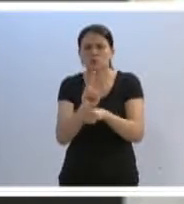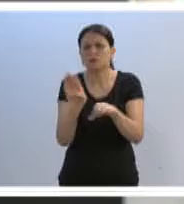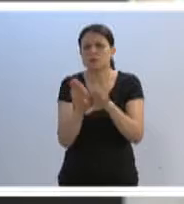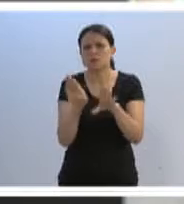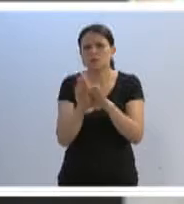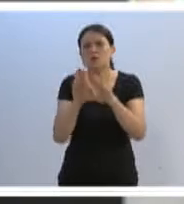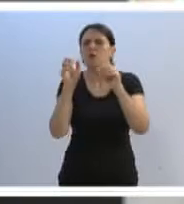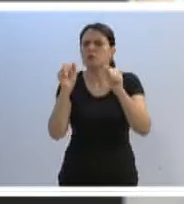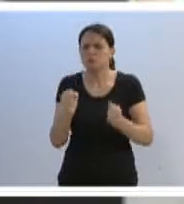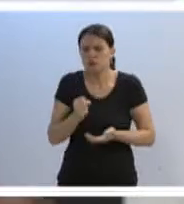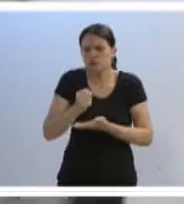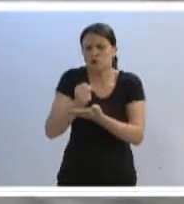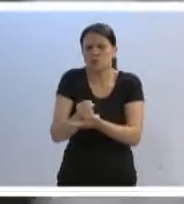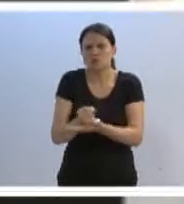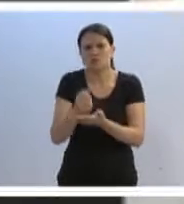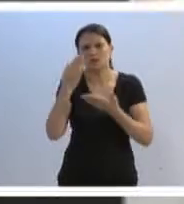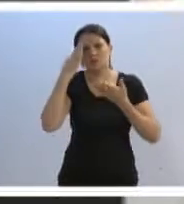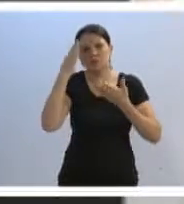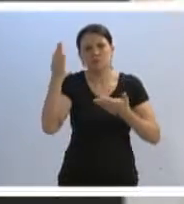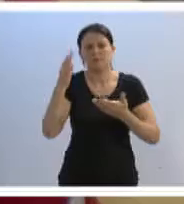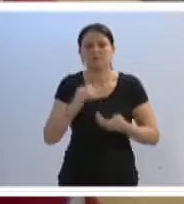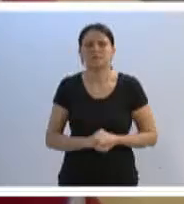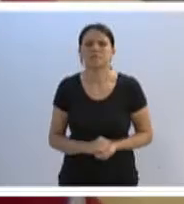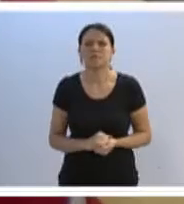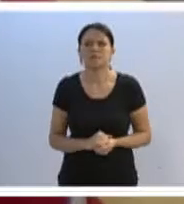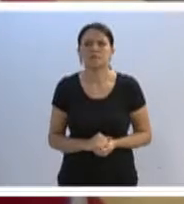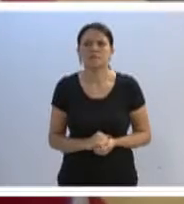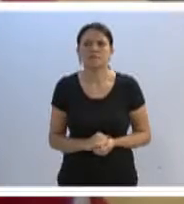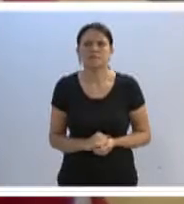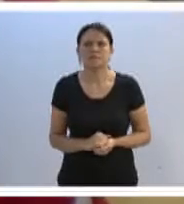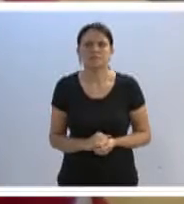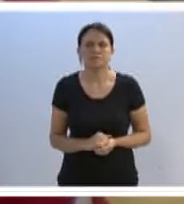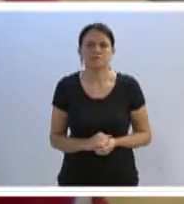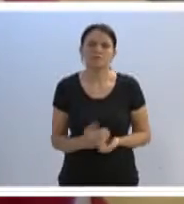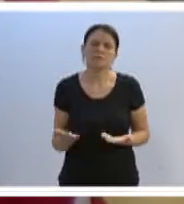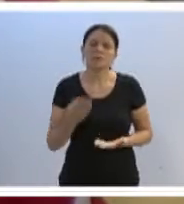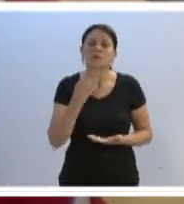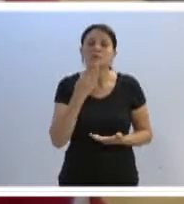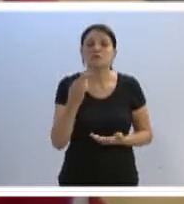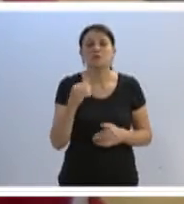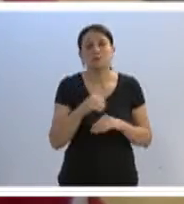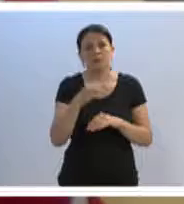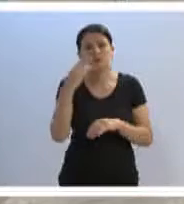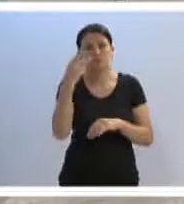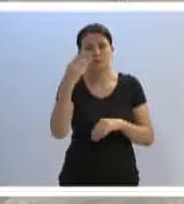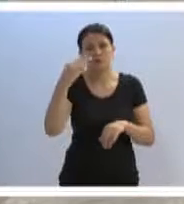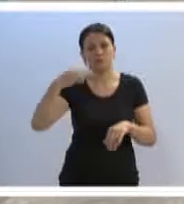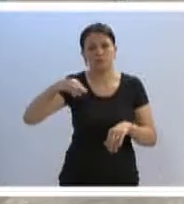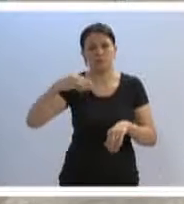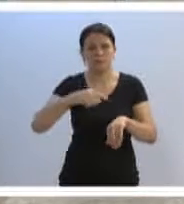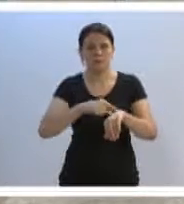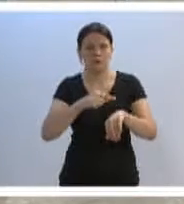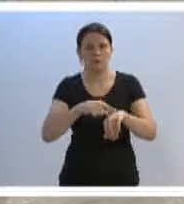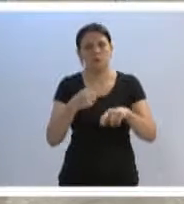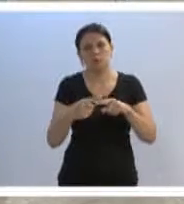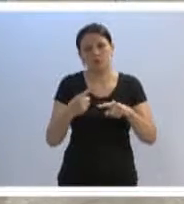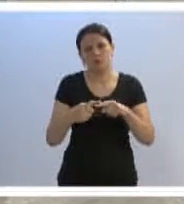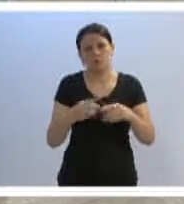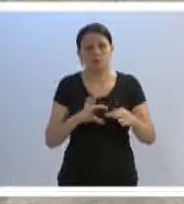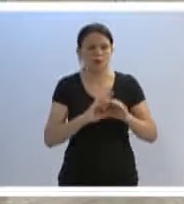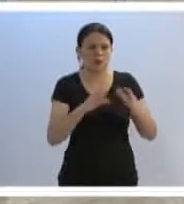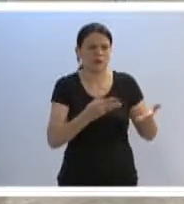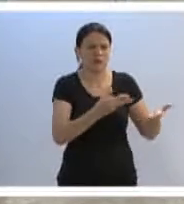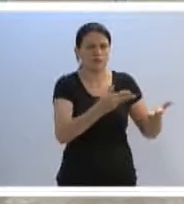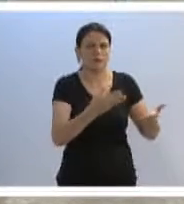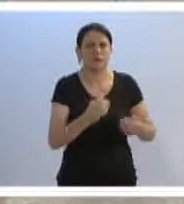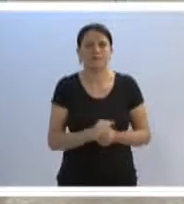com o nosso coro nesse sentido também. Obrigado. Obrigado, vereador Adriano Pereira. Presidente, peço mais 3 minutos aí, pelos apartes que nós tivemos. Mais 3